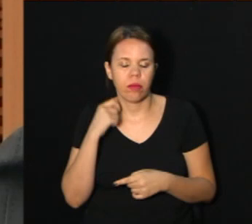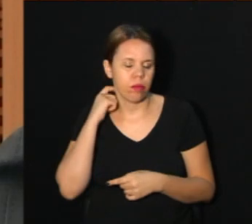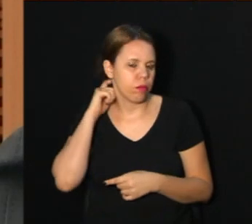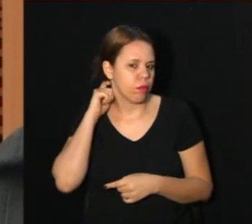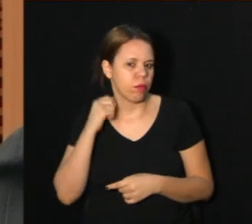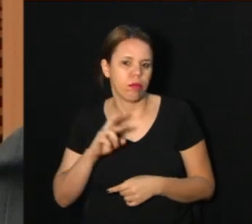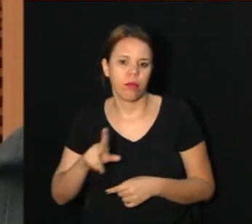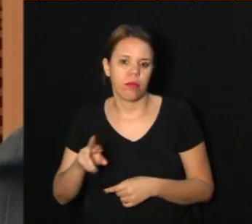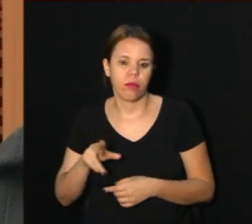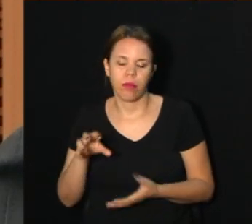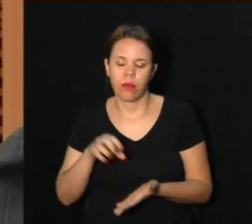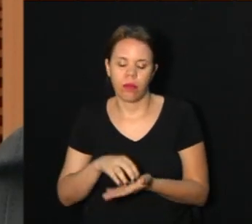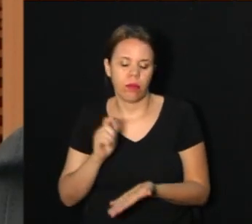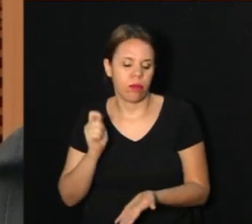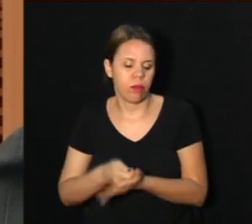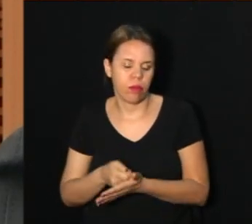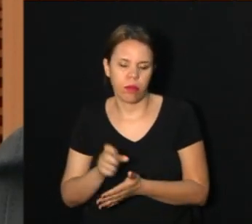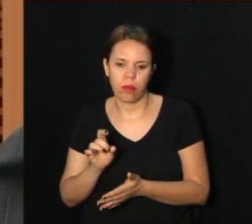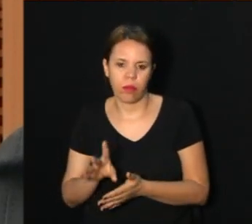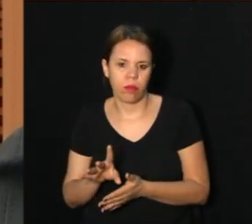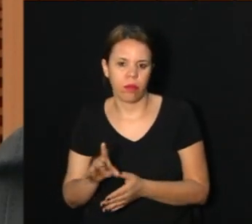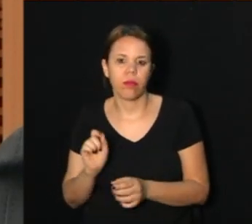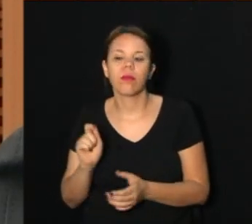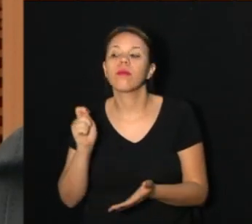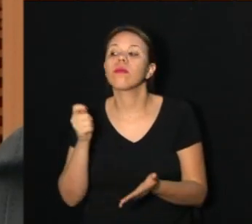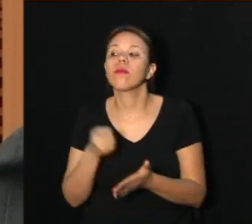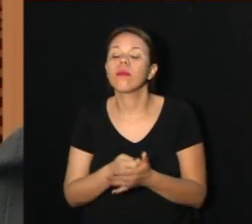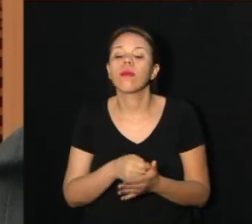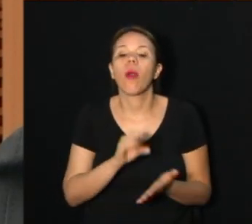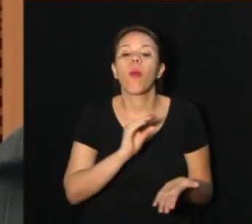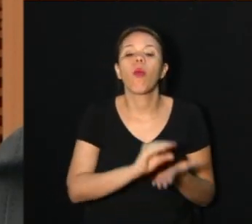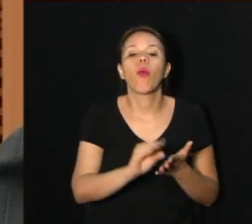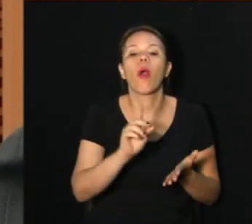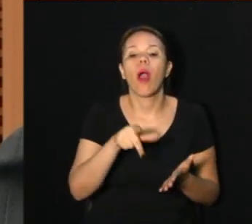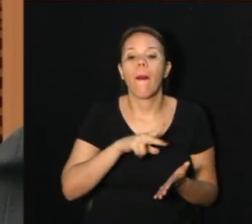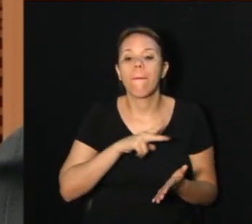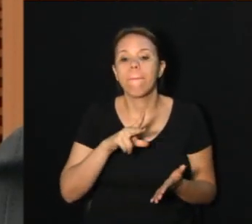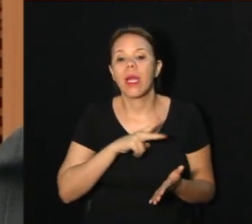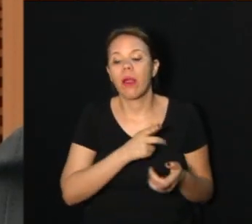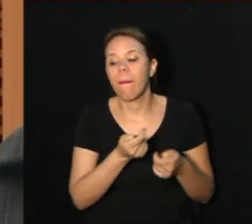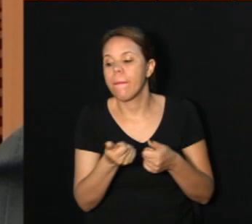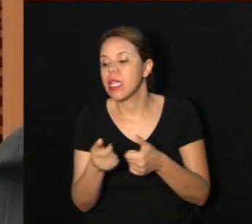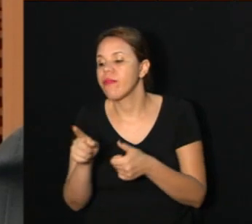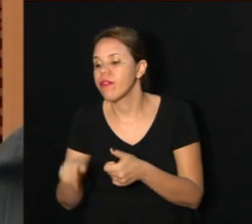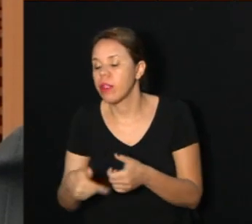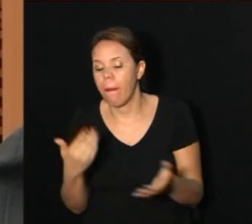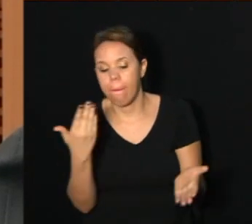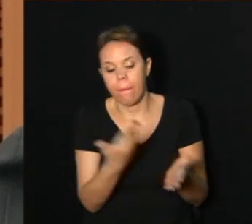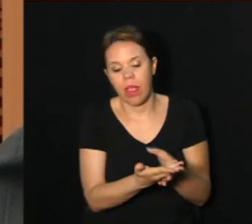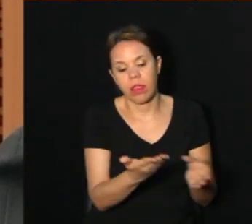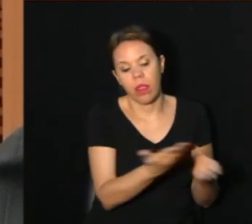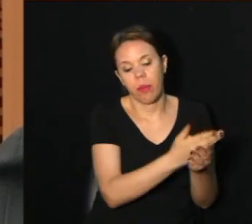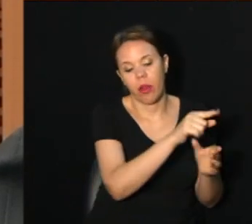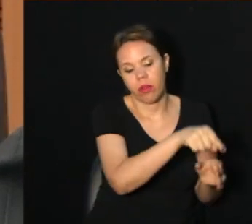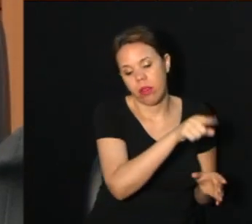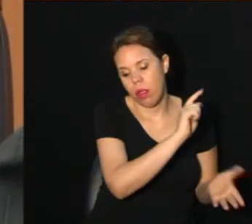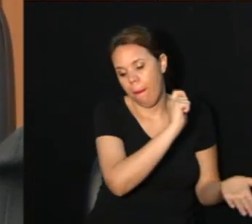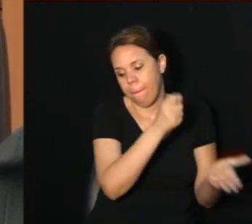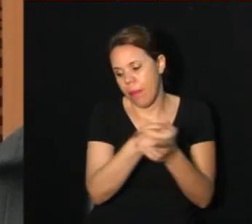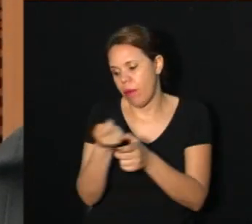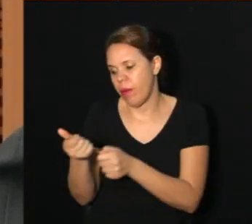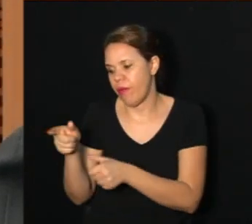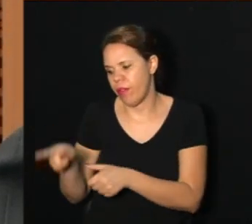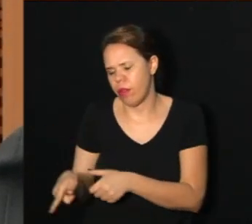órgão pagador. Tá? Quem paga essa verba é o particular, é a parte que perdeu a causa. Não, isso não se